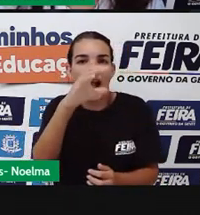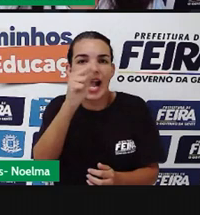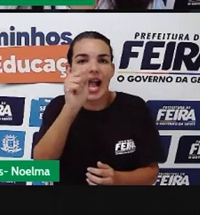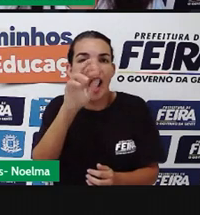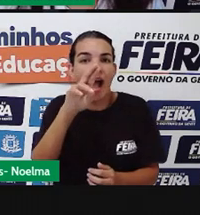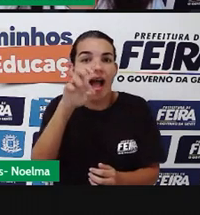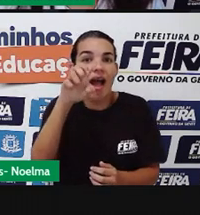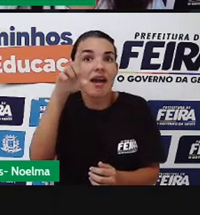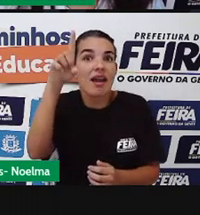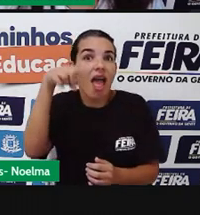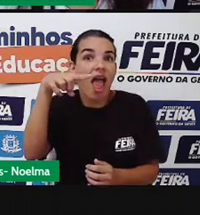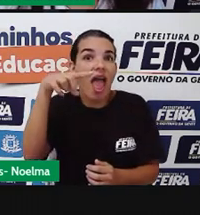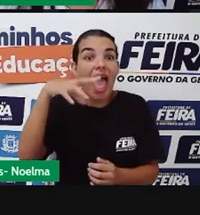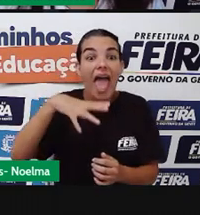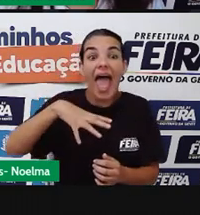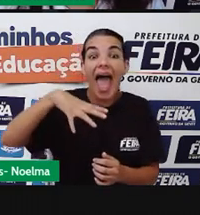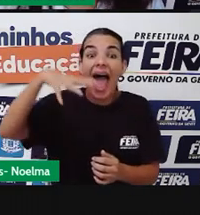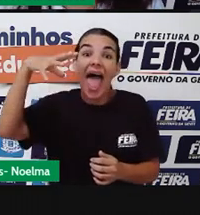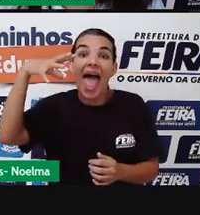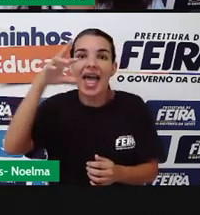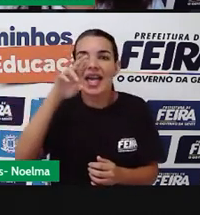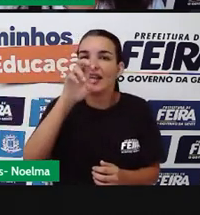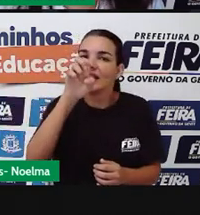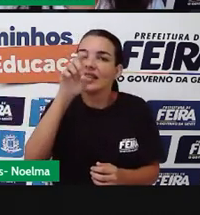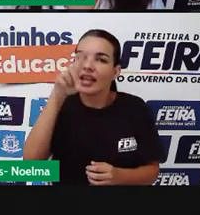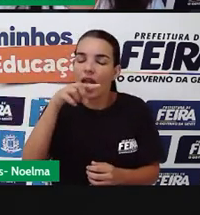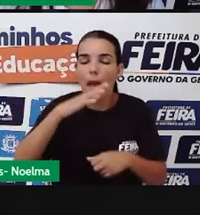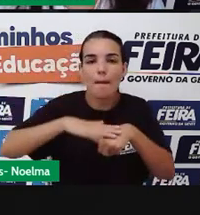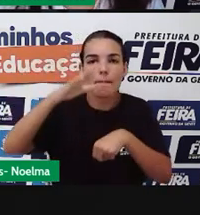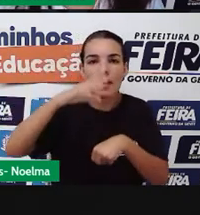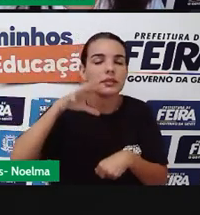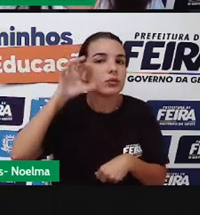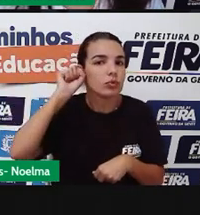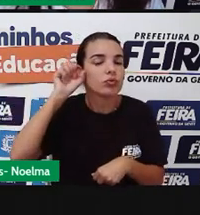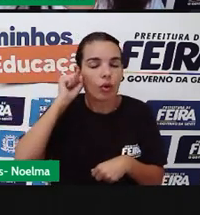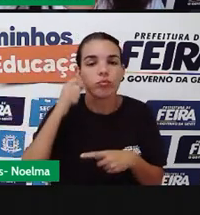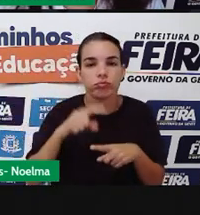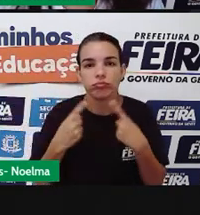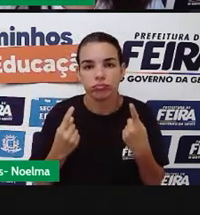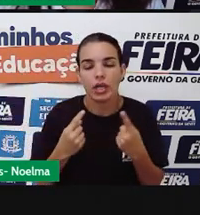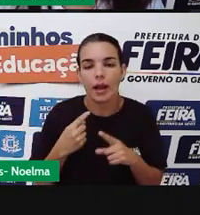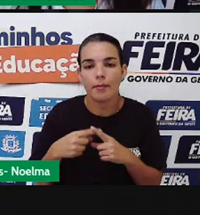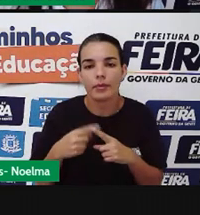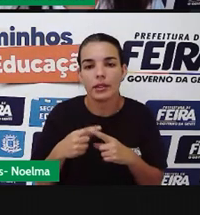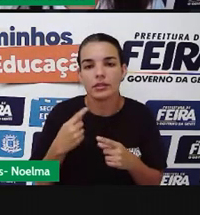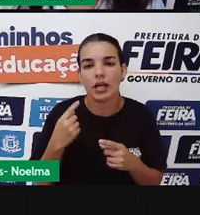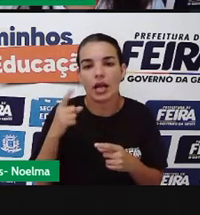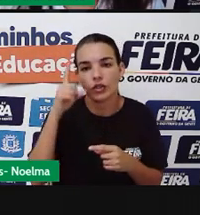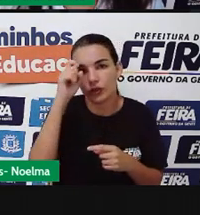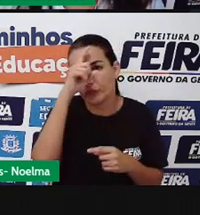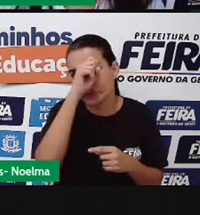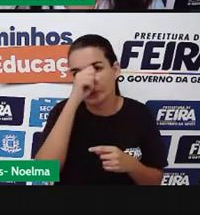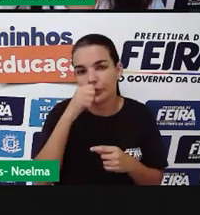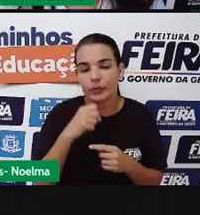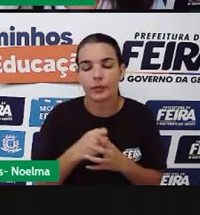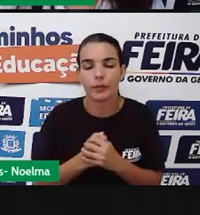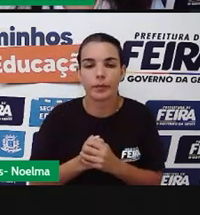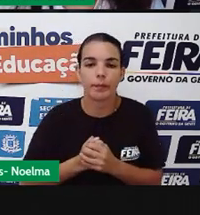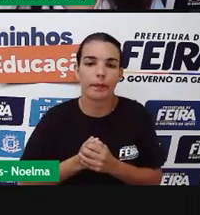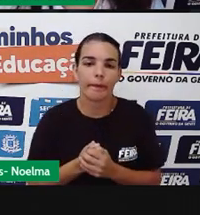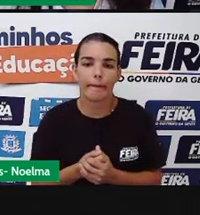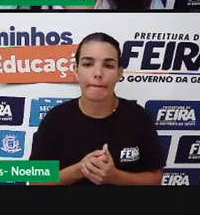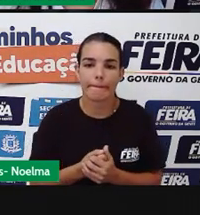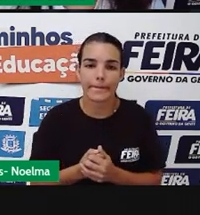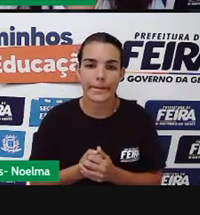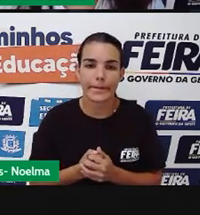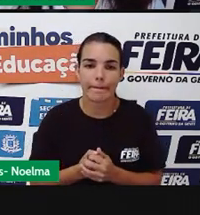falei com maior intensidade? O ré. Então, a gente pode dizer que a última sílaba é a sílaba tônica, então se trata